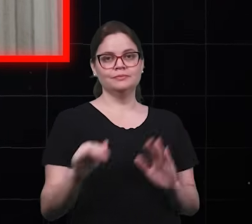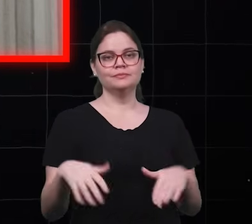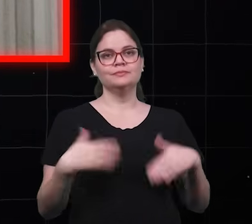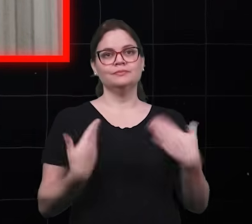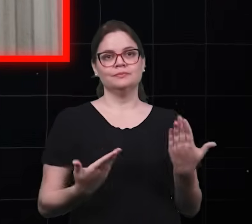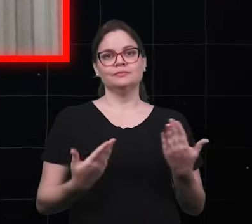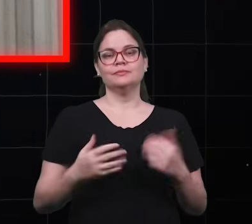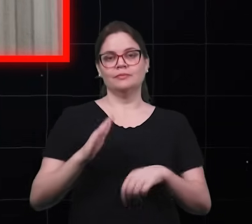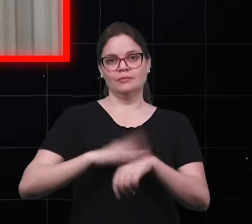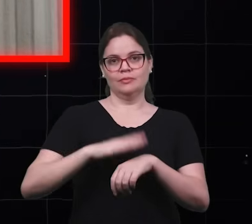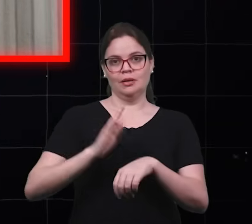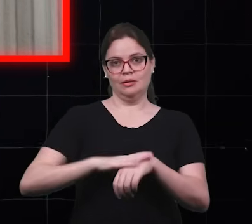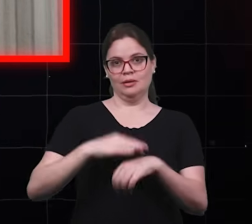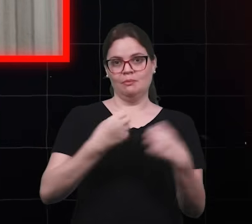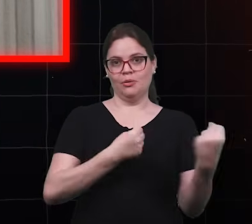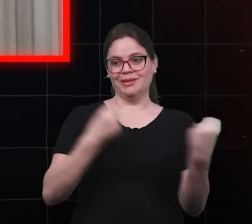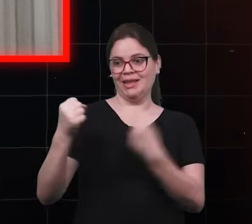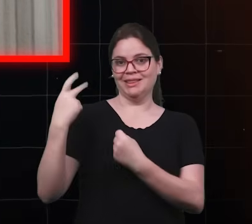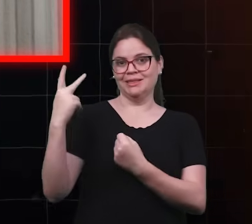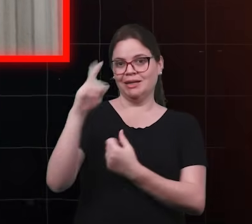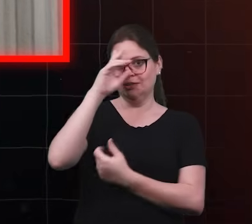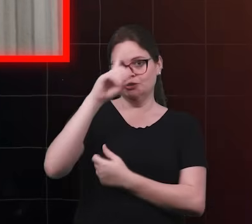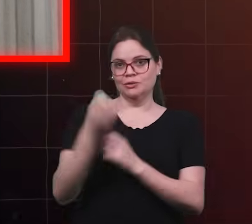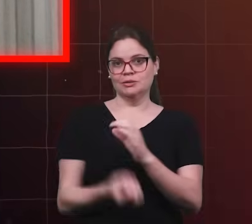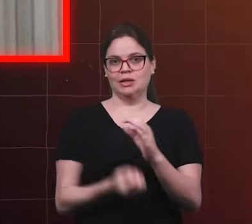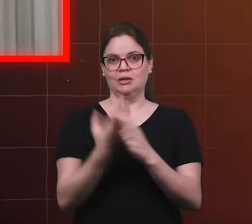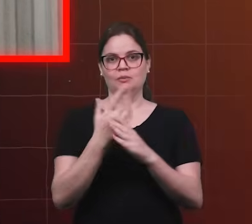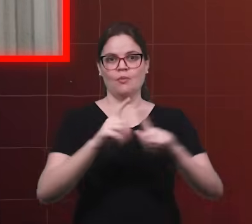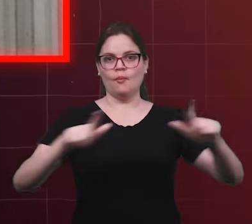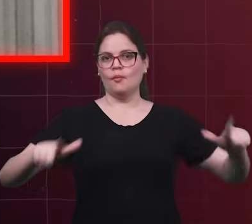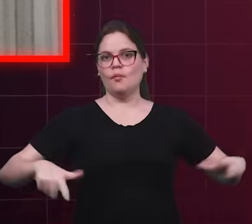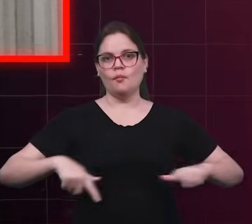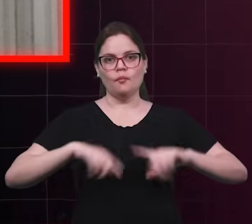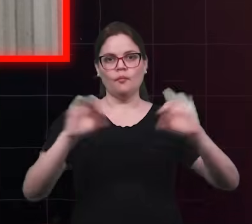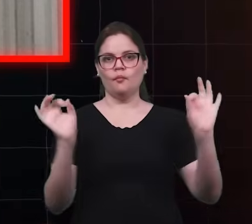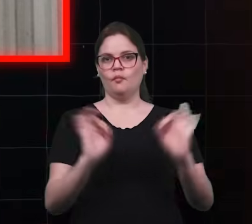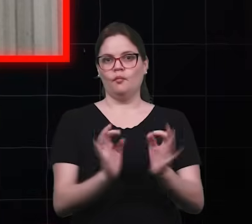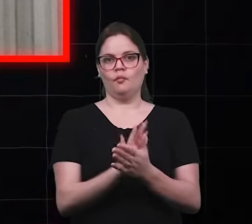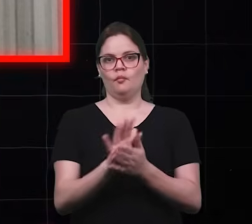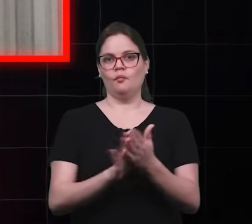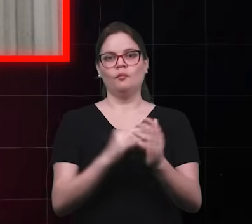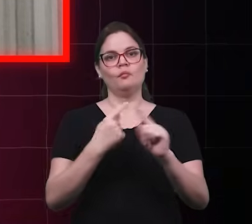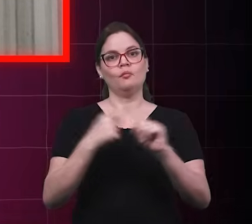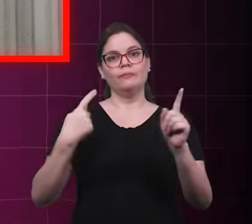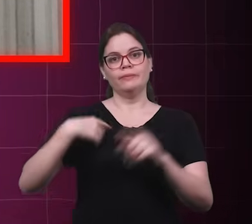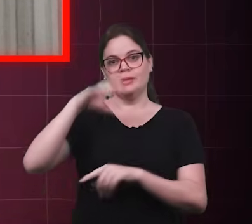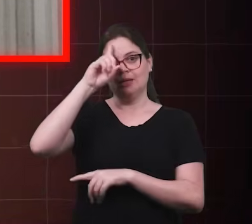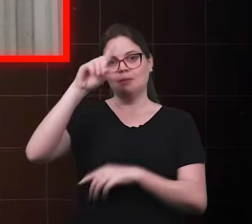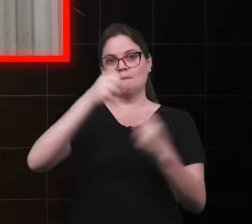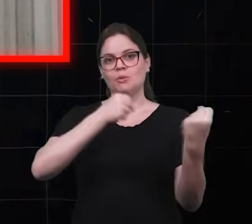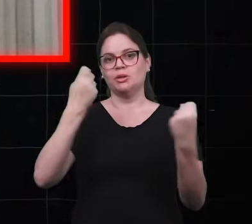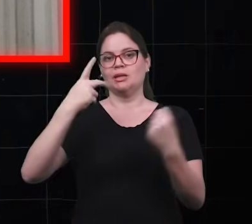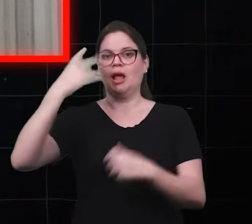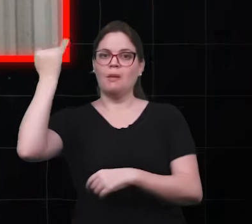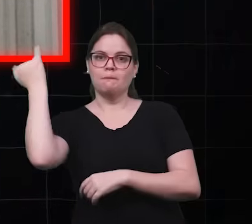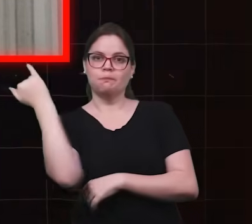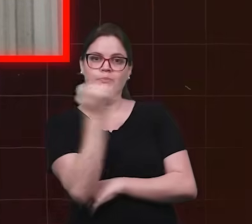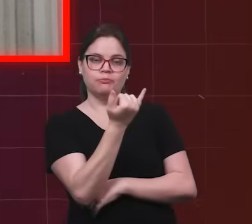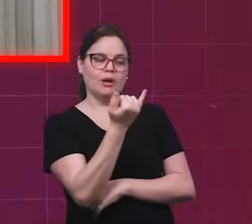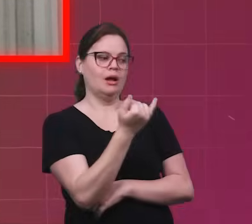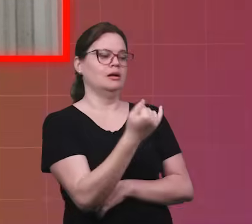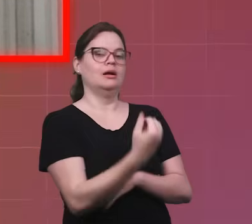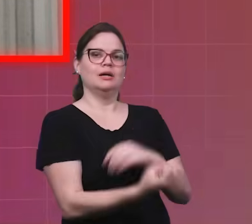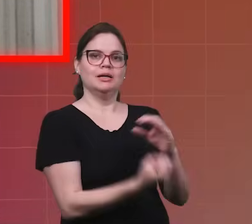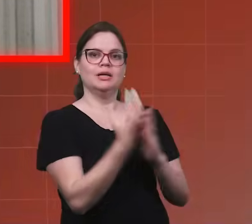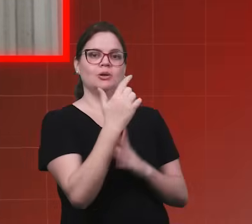foi criada pelo poder de Deus. Sem que nada existisse, Deus, pela sua palavra, do poder da sua palavra, criou